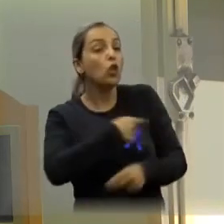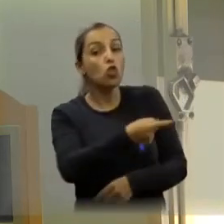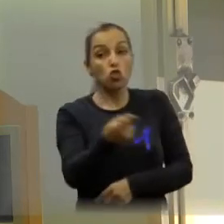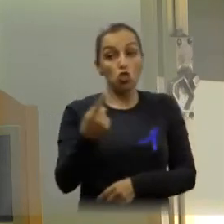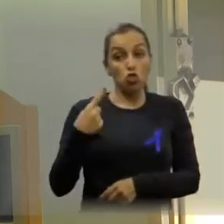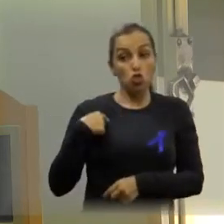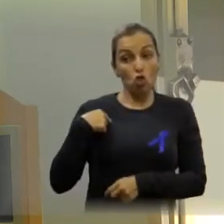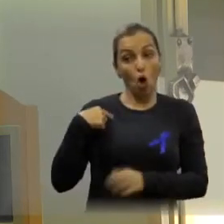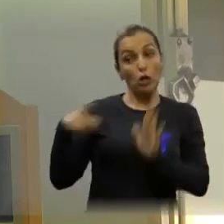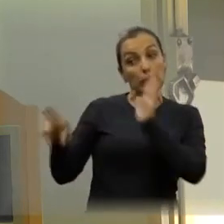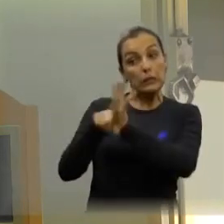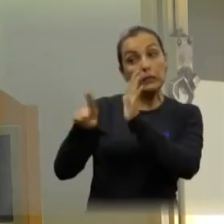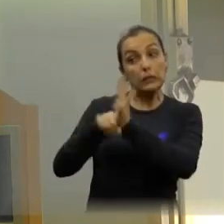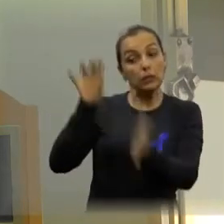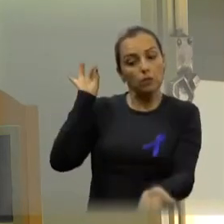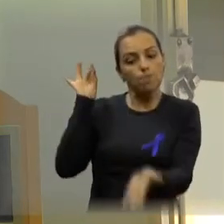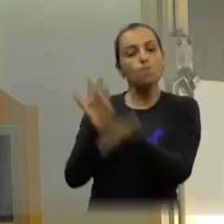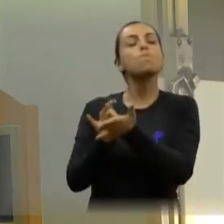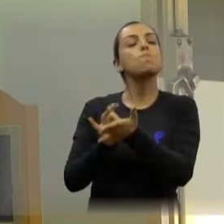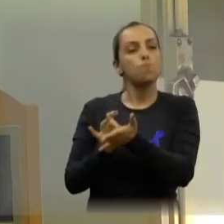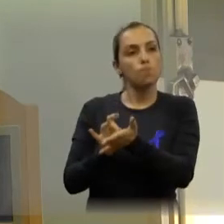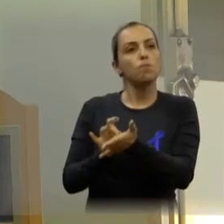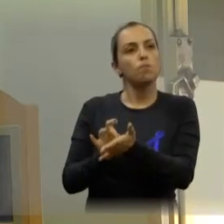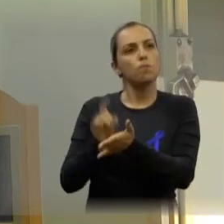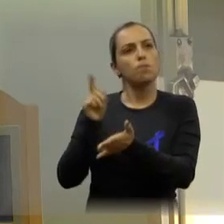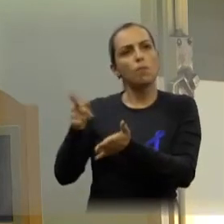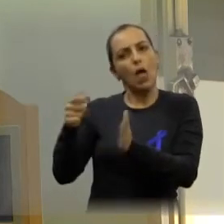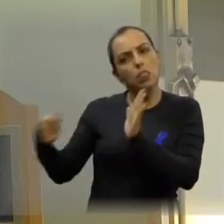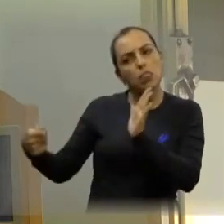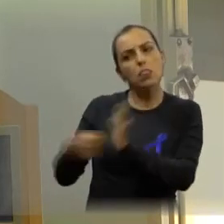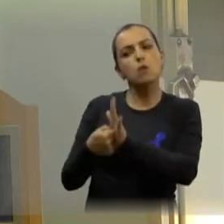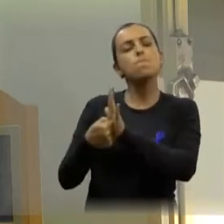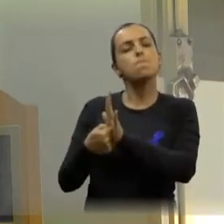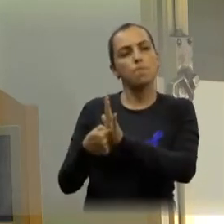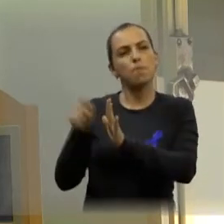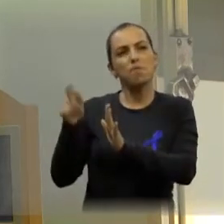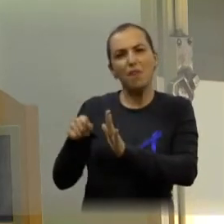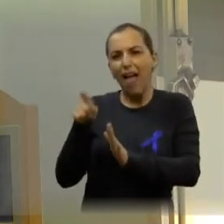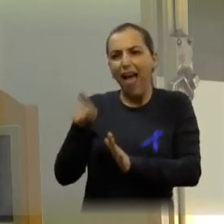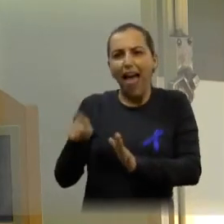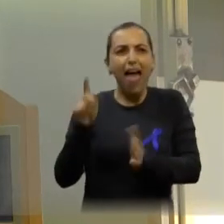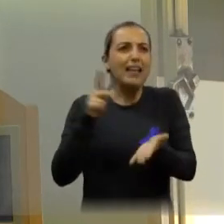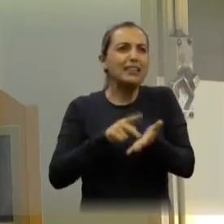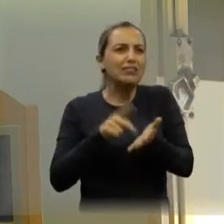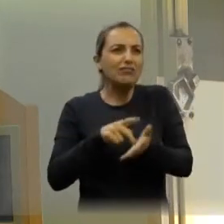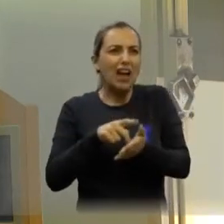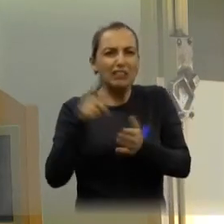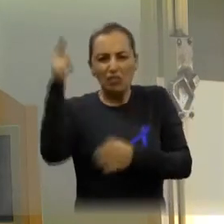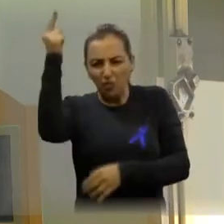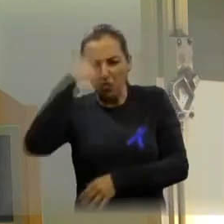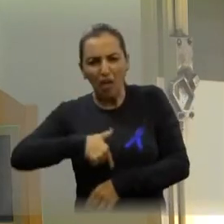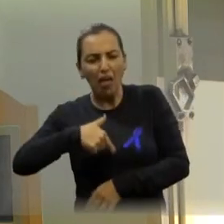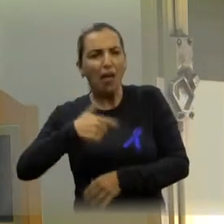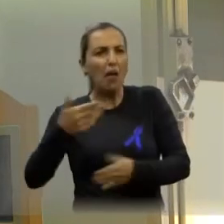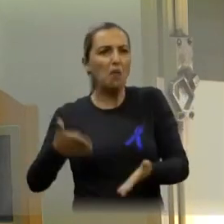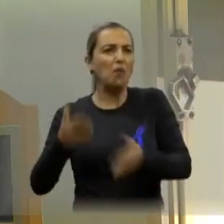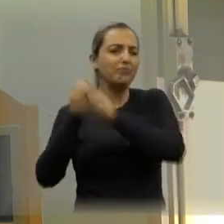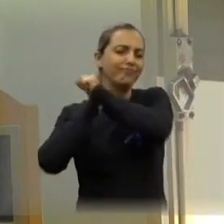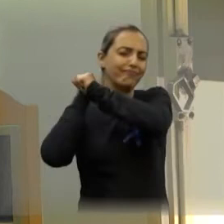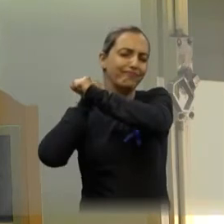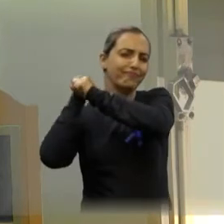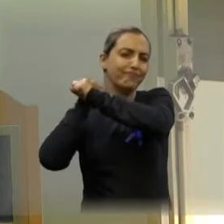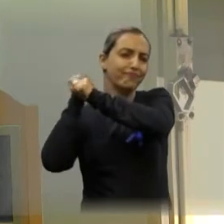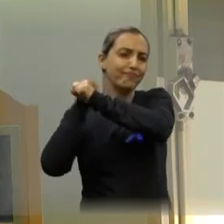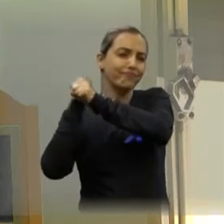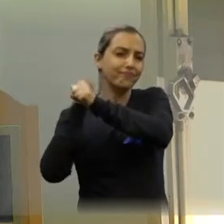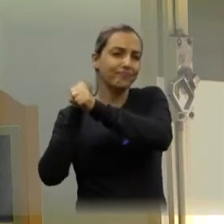acho, para cumprir a lei. Se é a lei do abandono, vamos para cima, porque eu vi que é uma coisa muito, muito feia. Acho quanto tempo faz que aquele lá